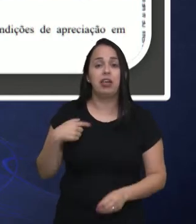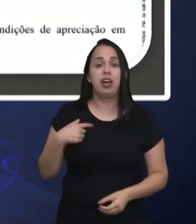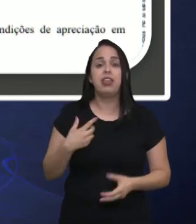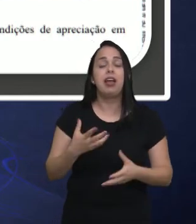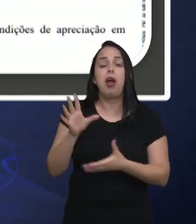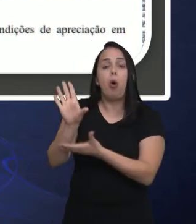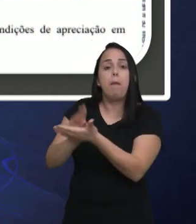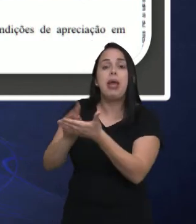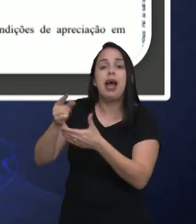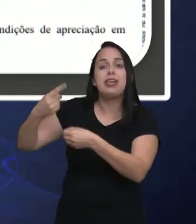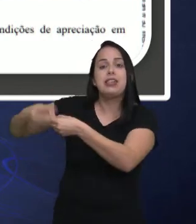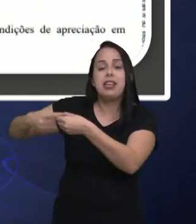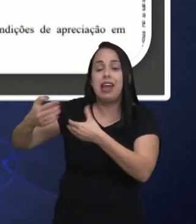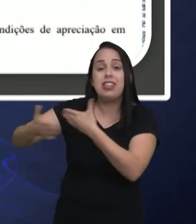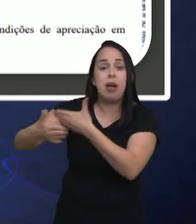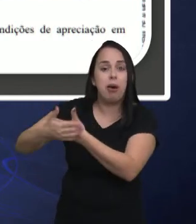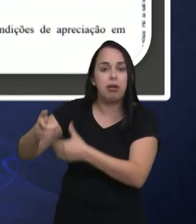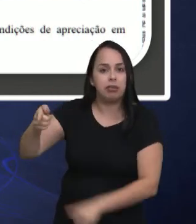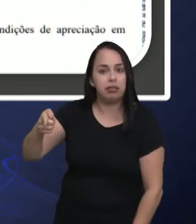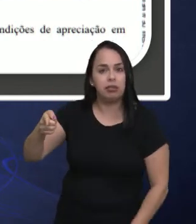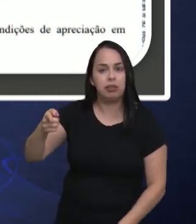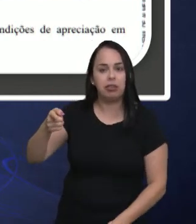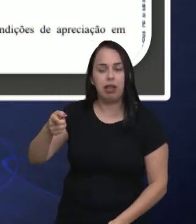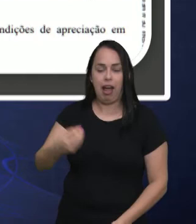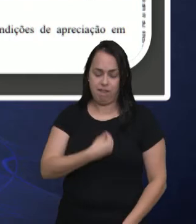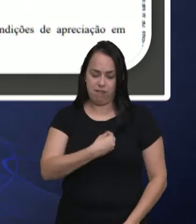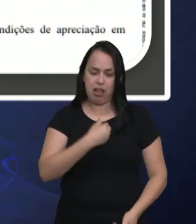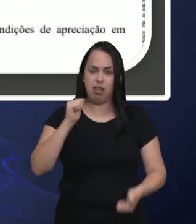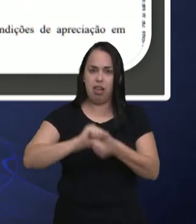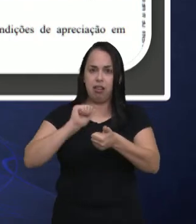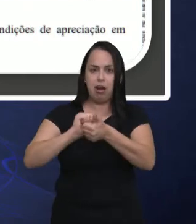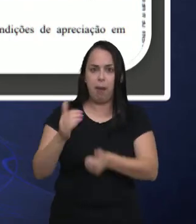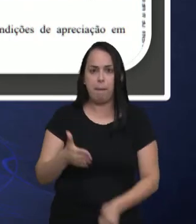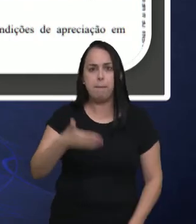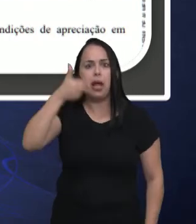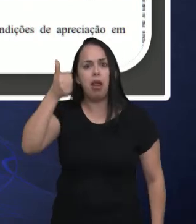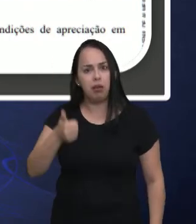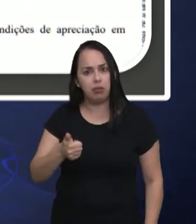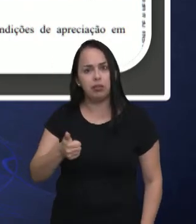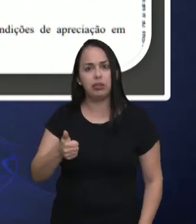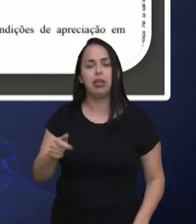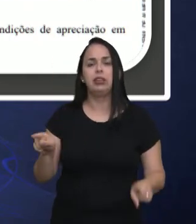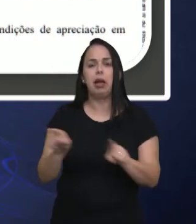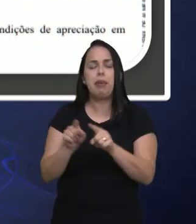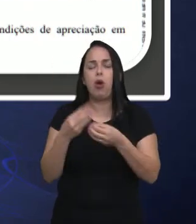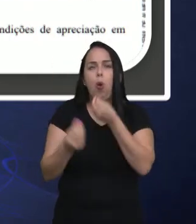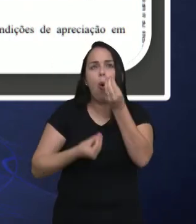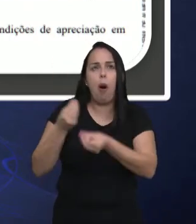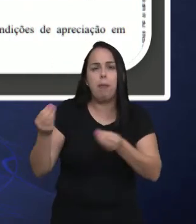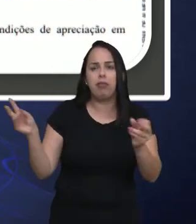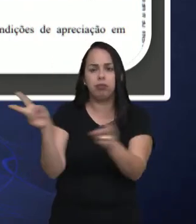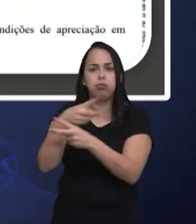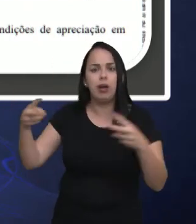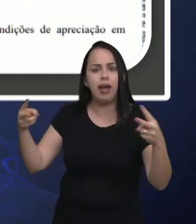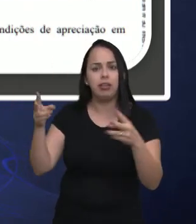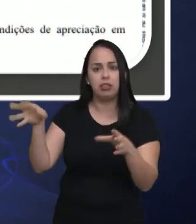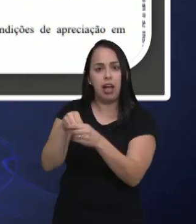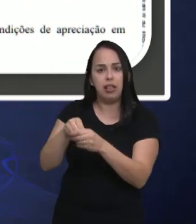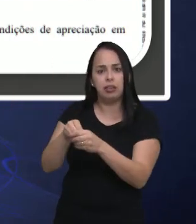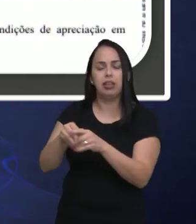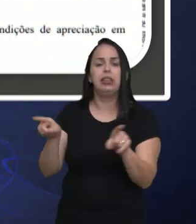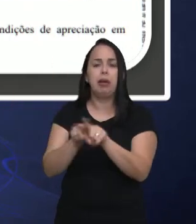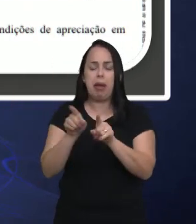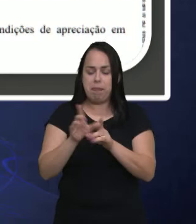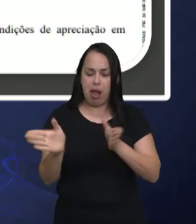Preto, melhorando as qualidades, trabalhando a questão da ventilação, trabalhando a questão dos